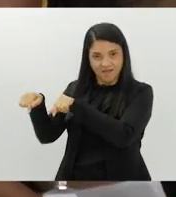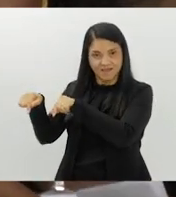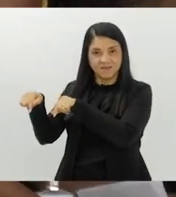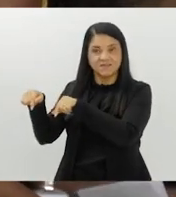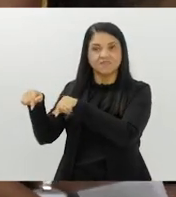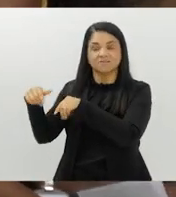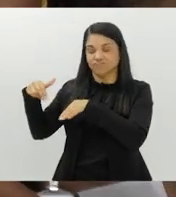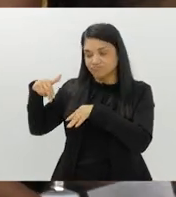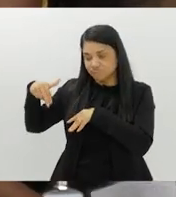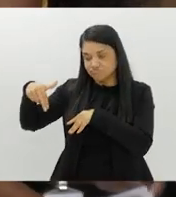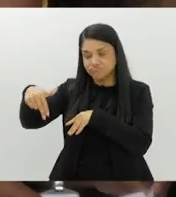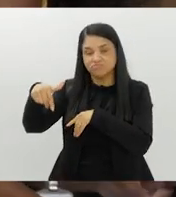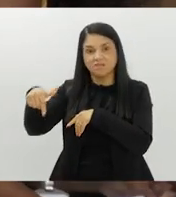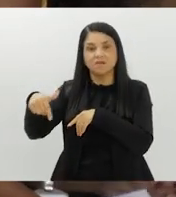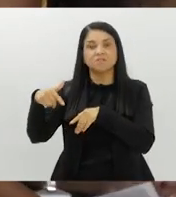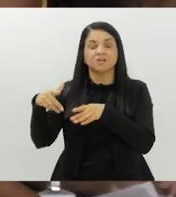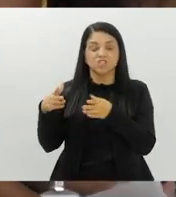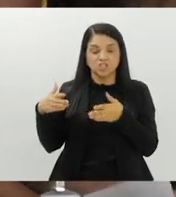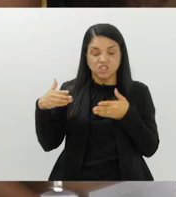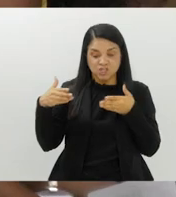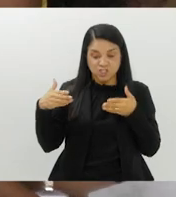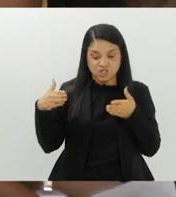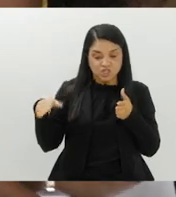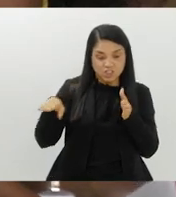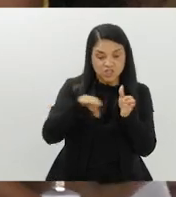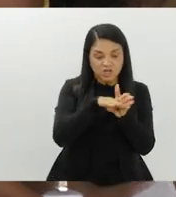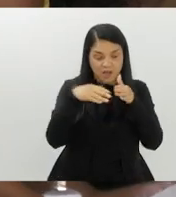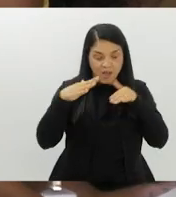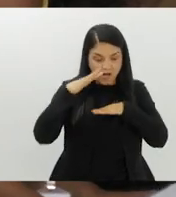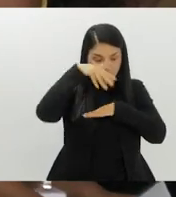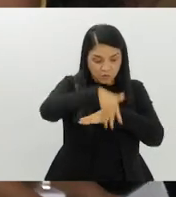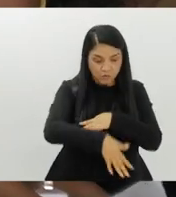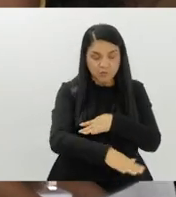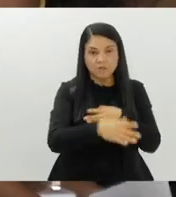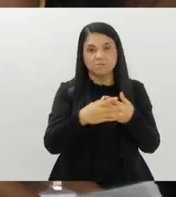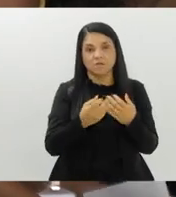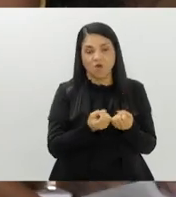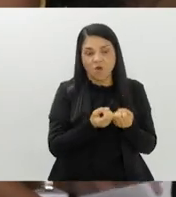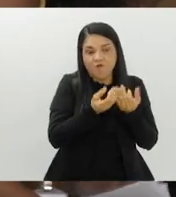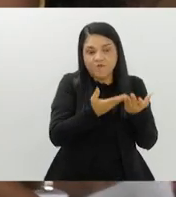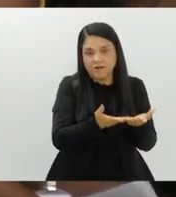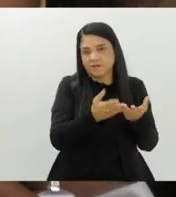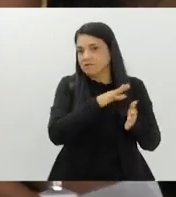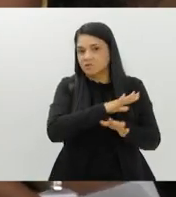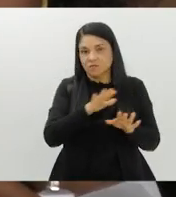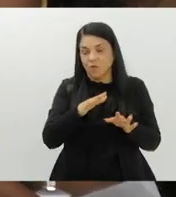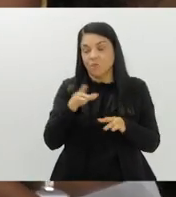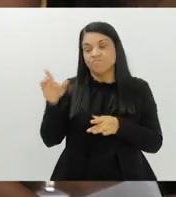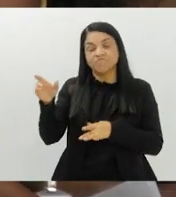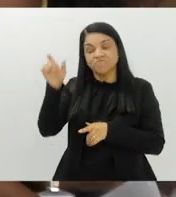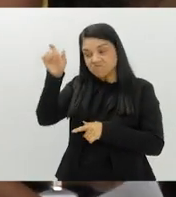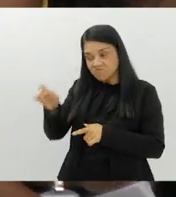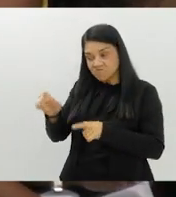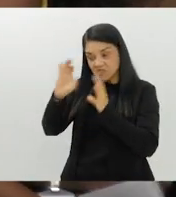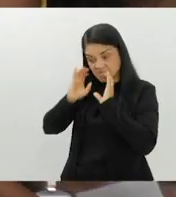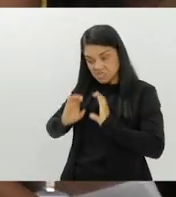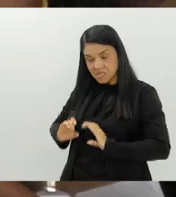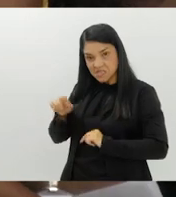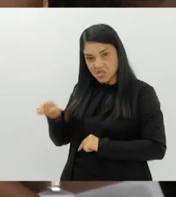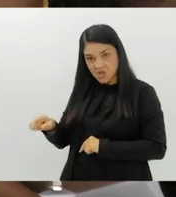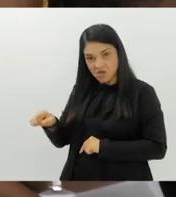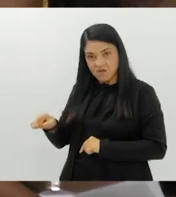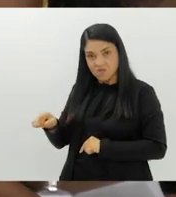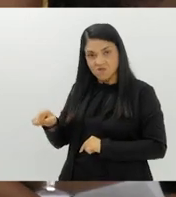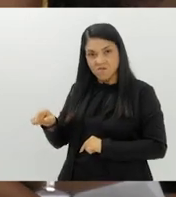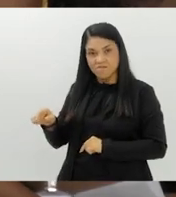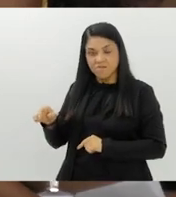nós fazíamos nossos preceitos e os banhistas também. E esse cidadão simplesmente começou a